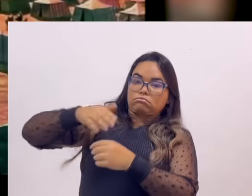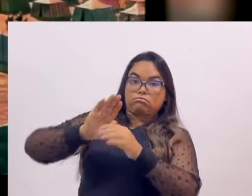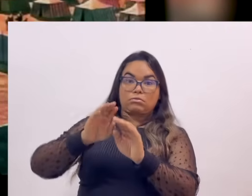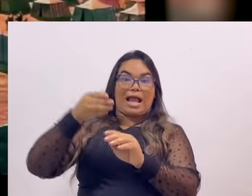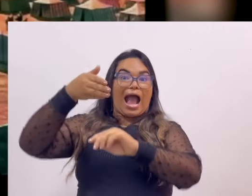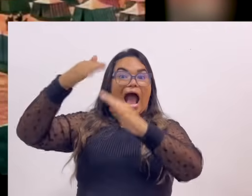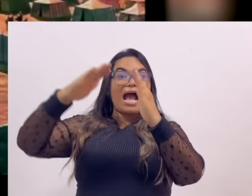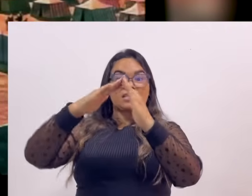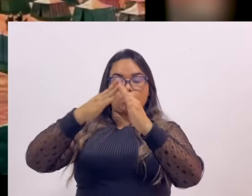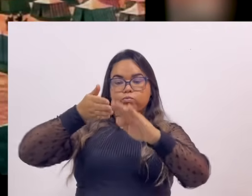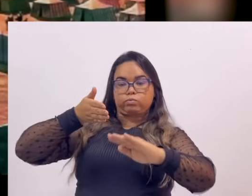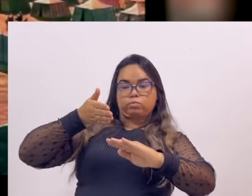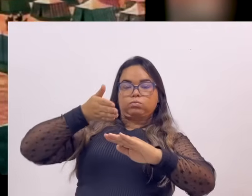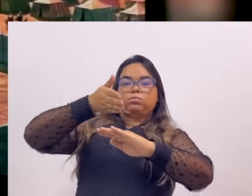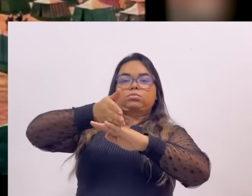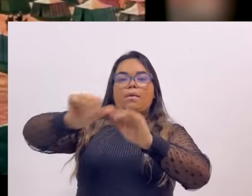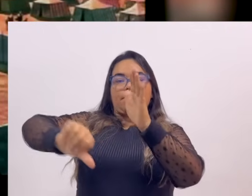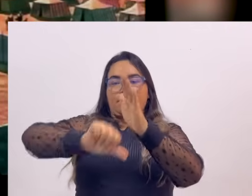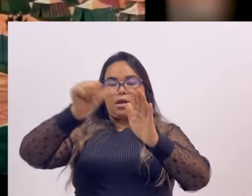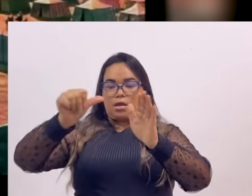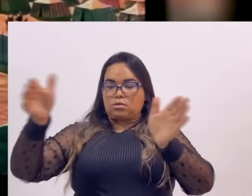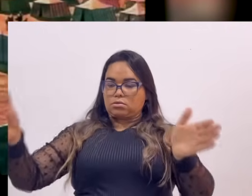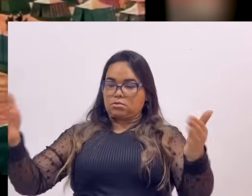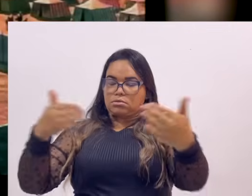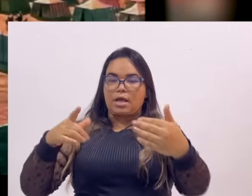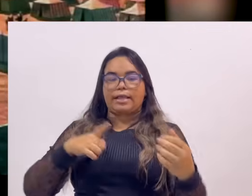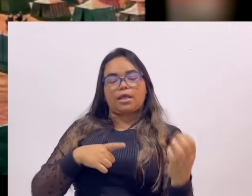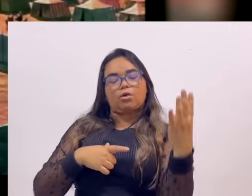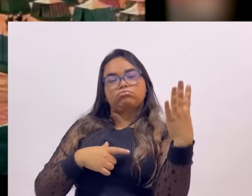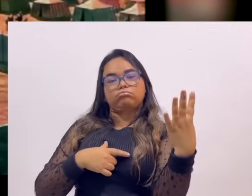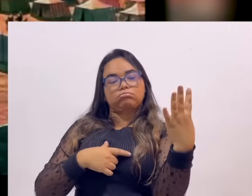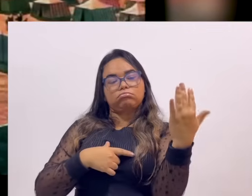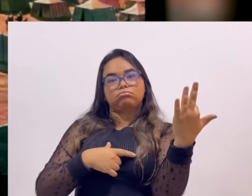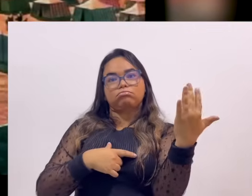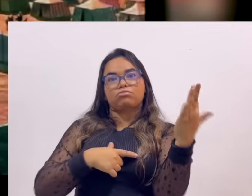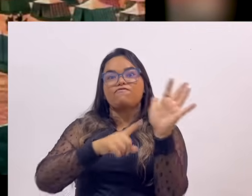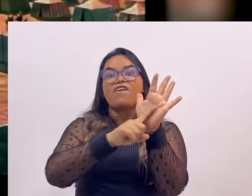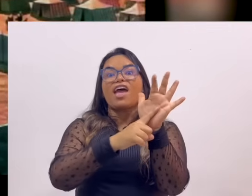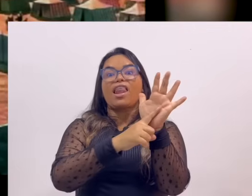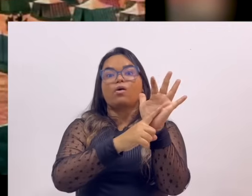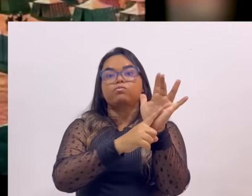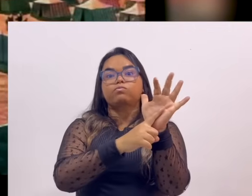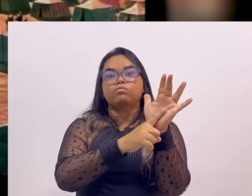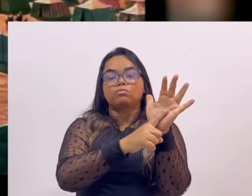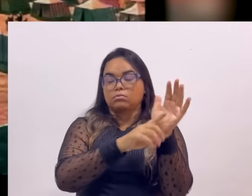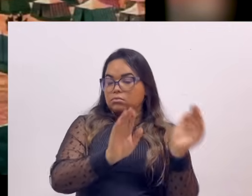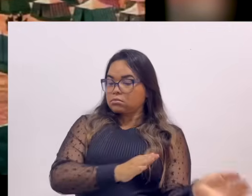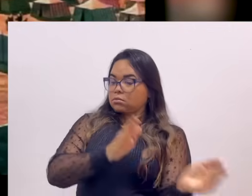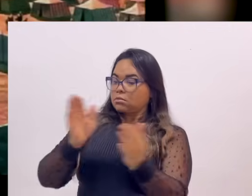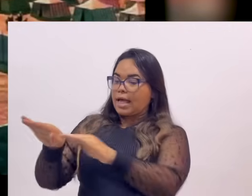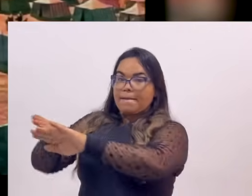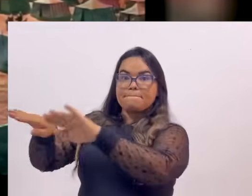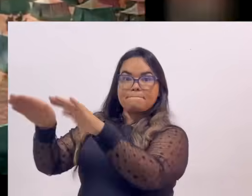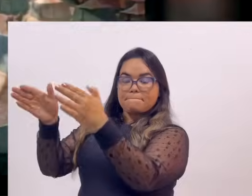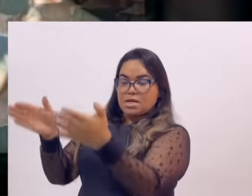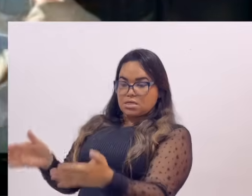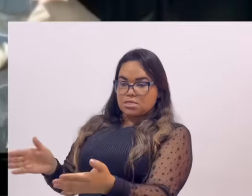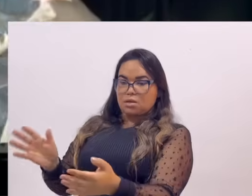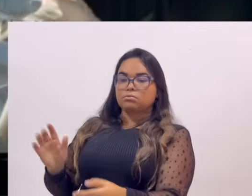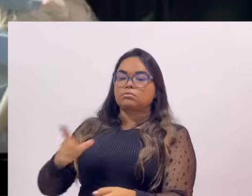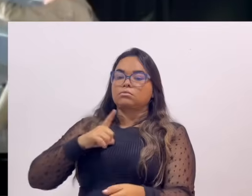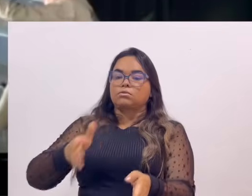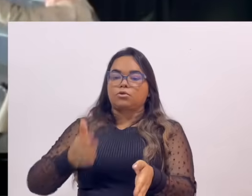tabernáculo, havia um castiçal. E do outro lado, havia uma mesa de pães e no meio, havia um altar de